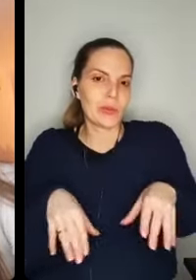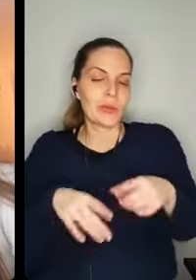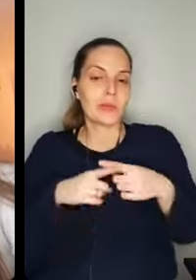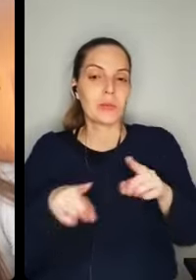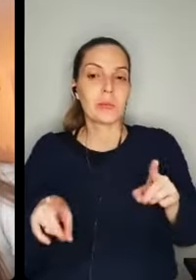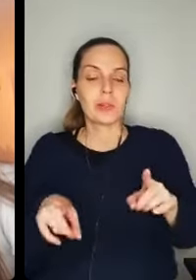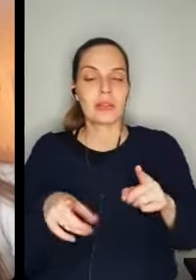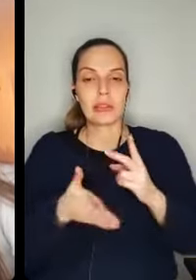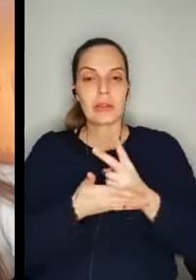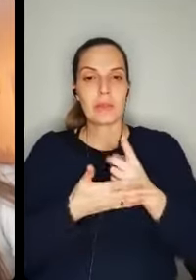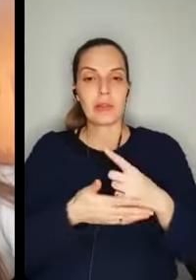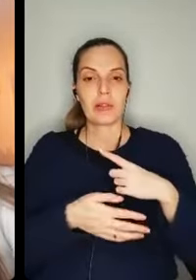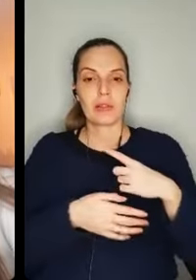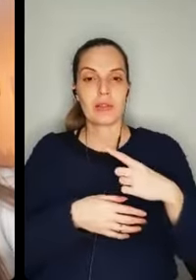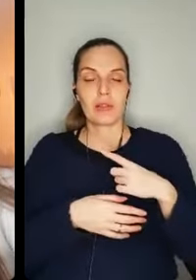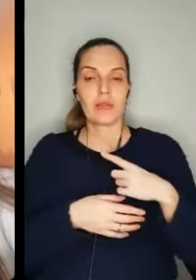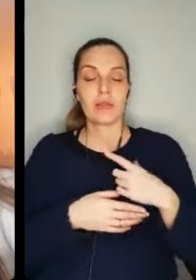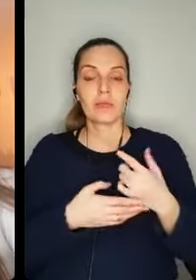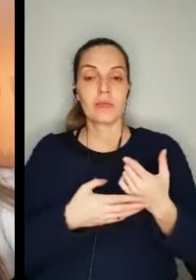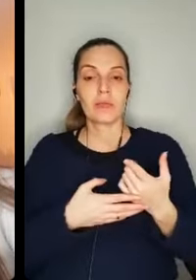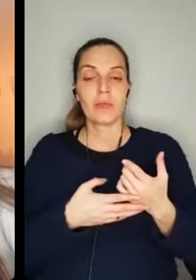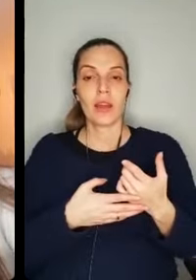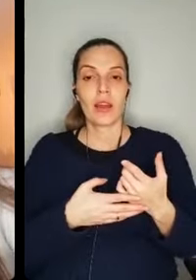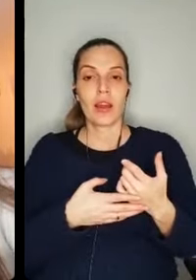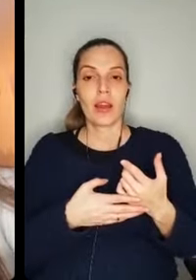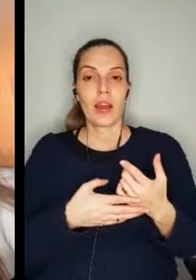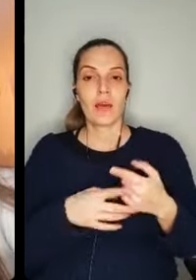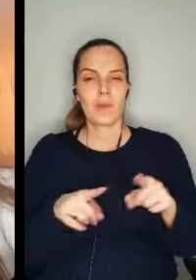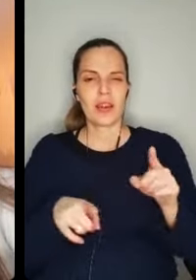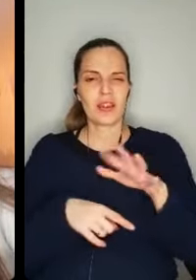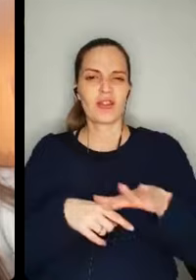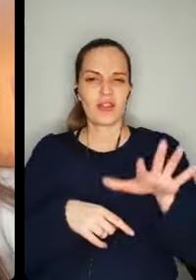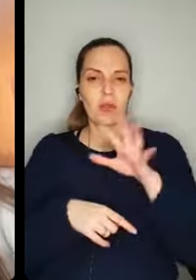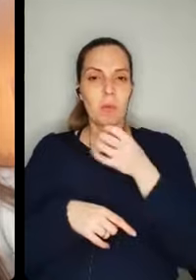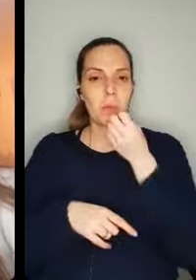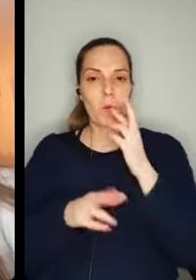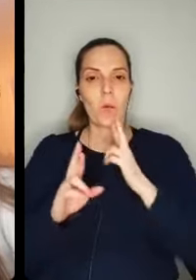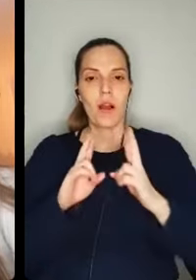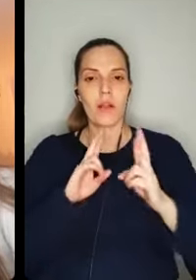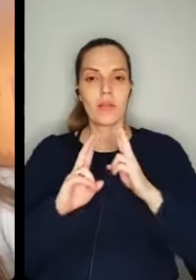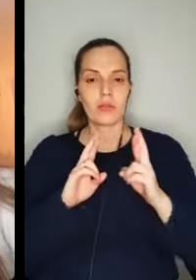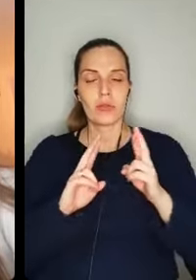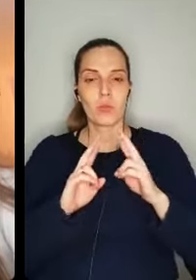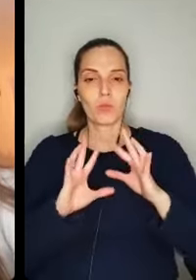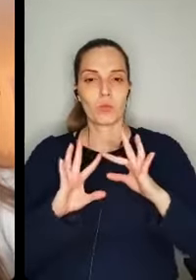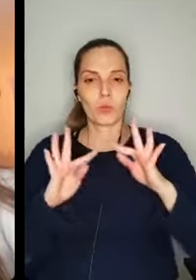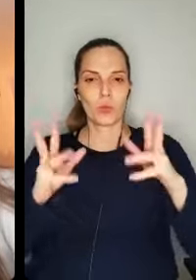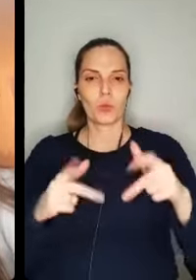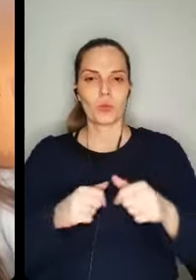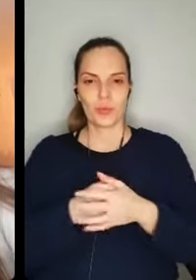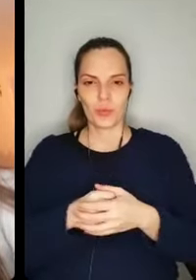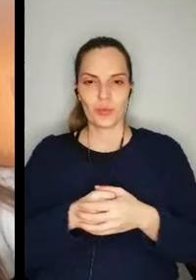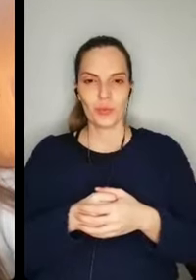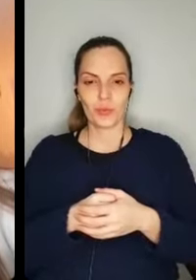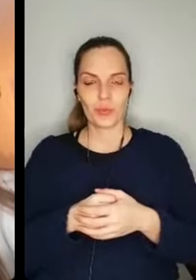ser que esteja prejudicando alguma coisa, mas, no geral, é uma boa relação, assim, que tem com o resto do pessoal, né?